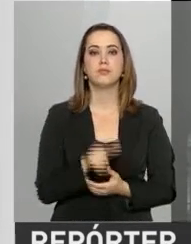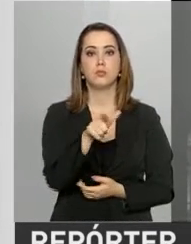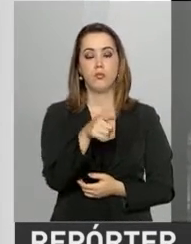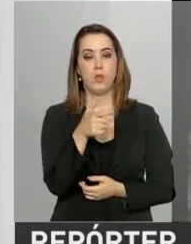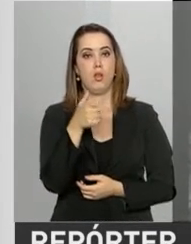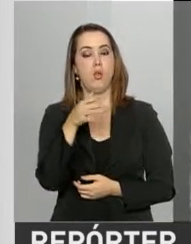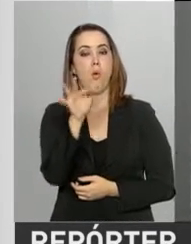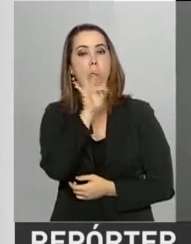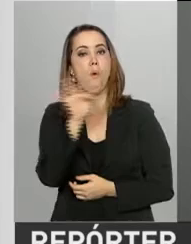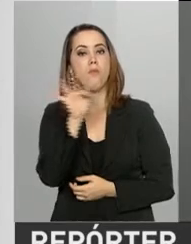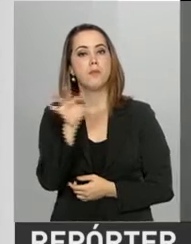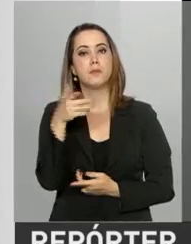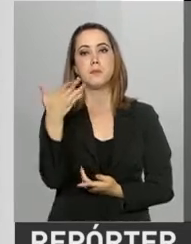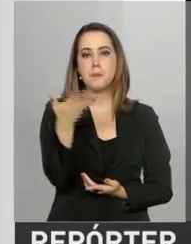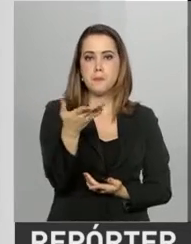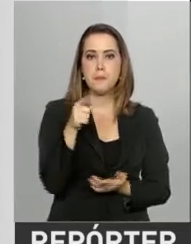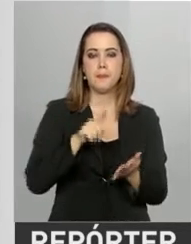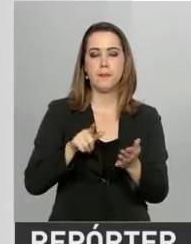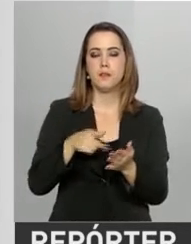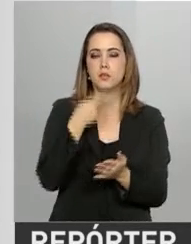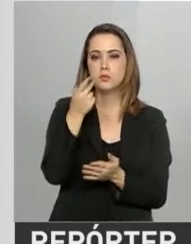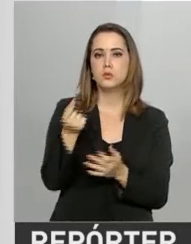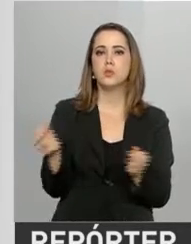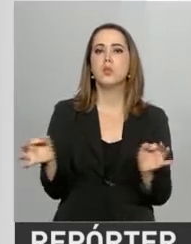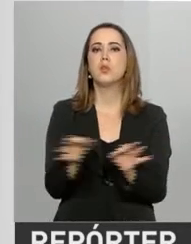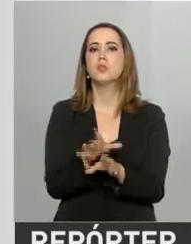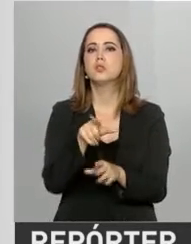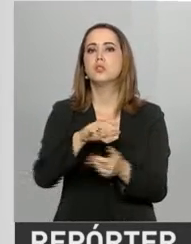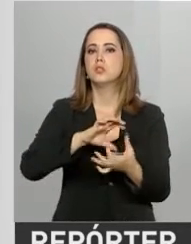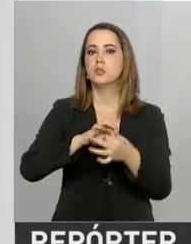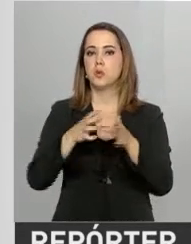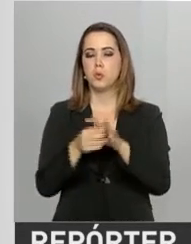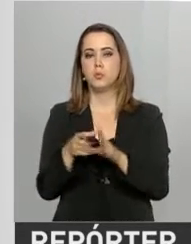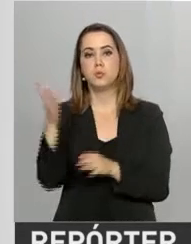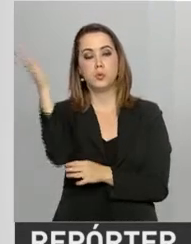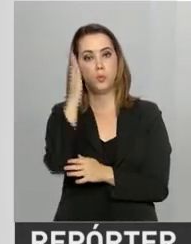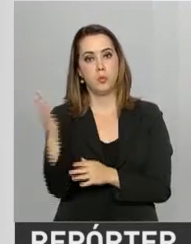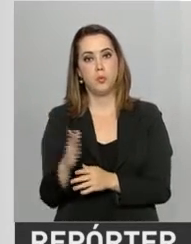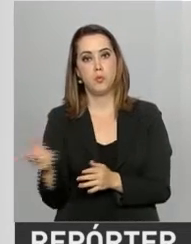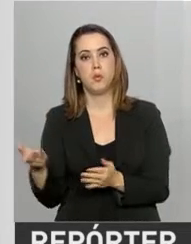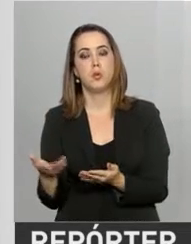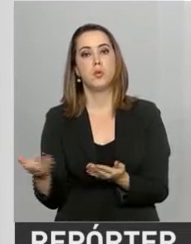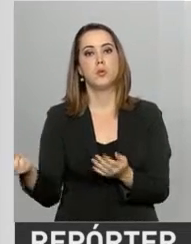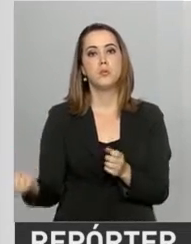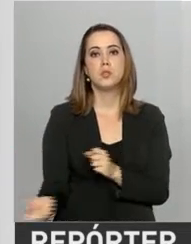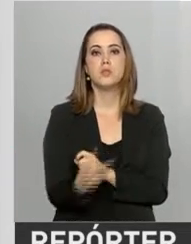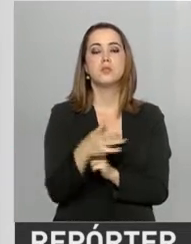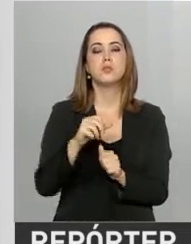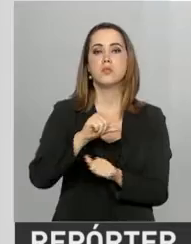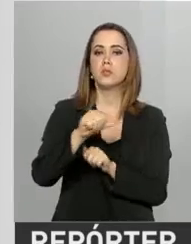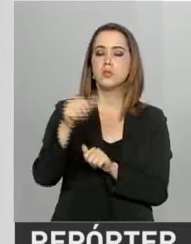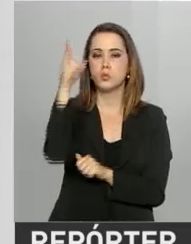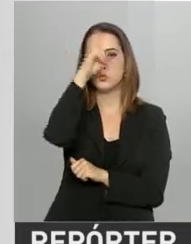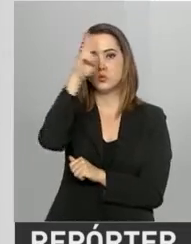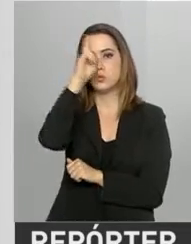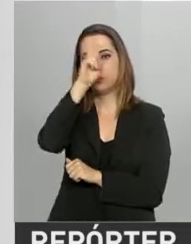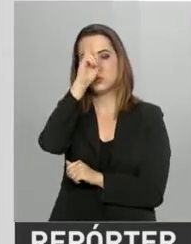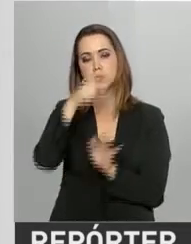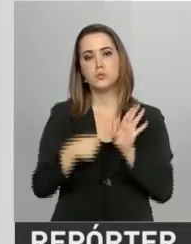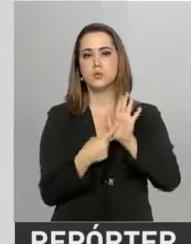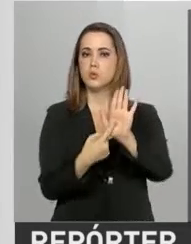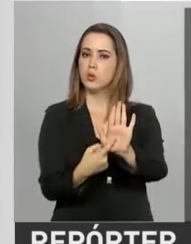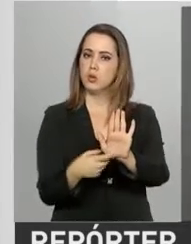disse que com o fim dos jogos olímpicos o brasil vira uma página de sua história ao longo da qual demonstrou sua capacidade